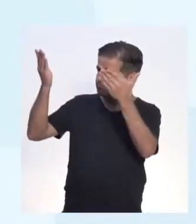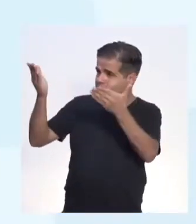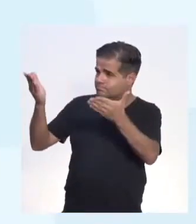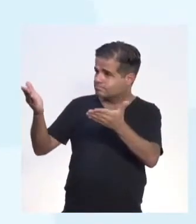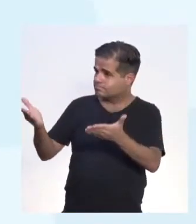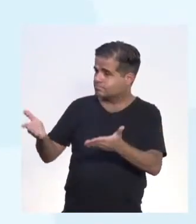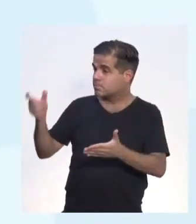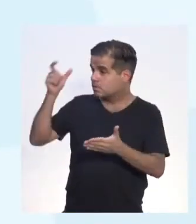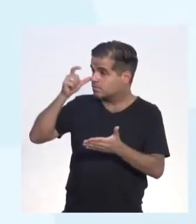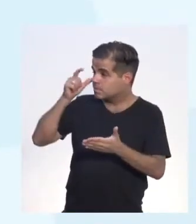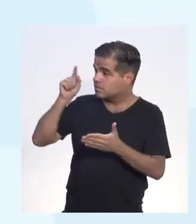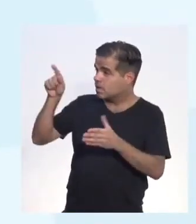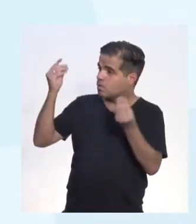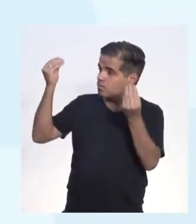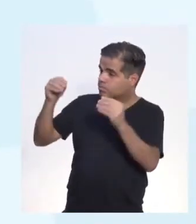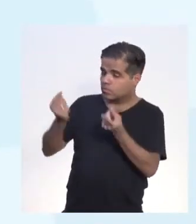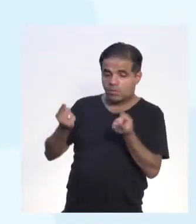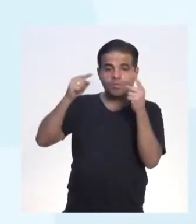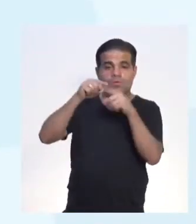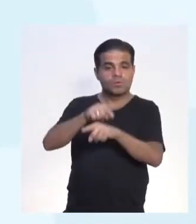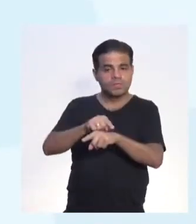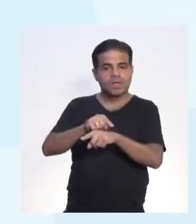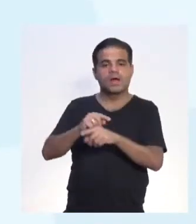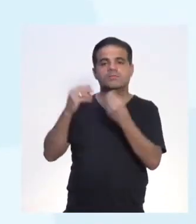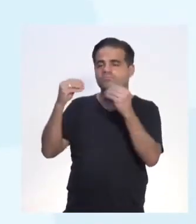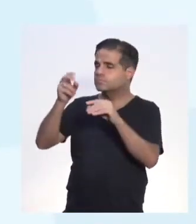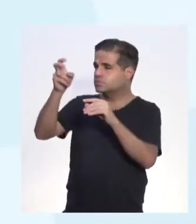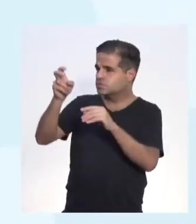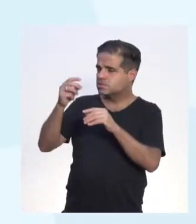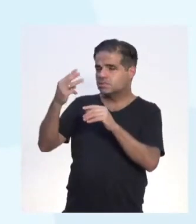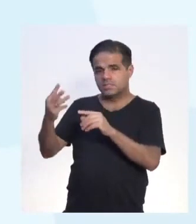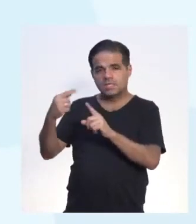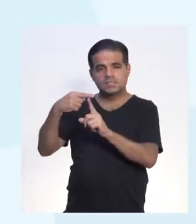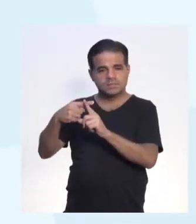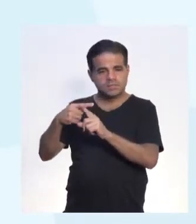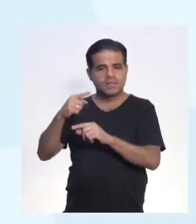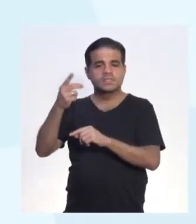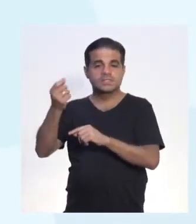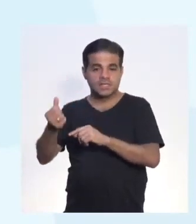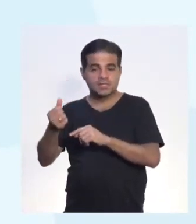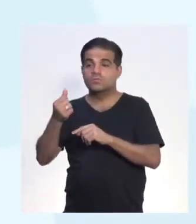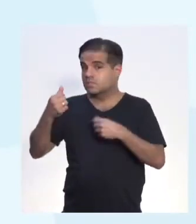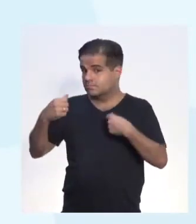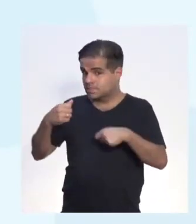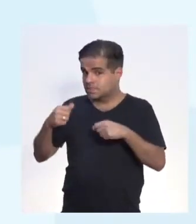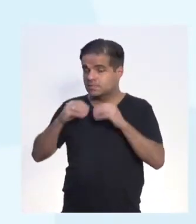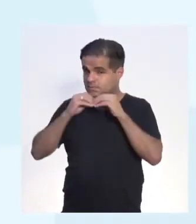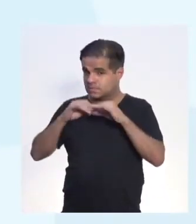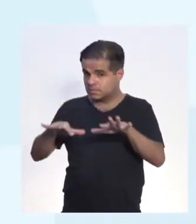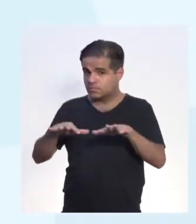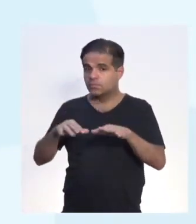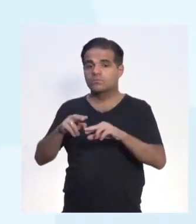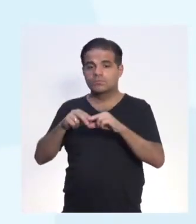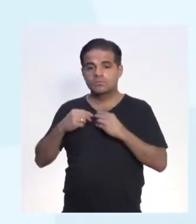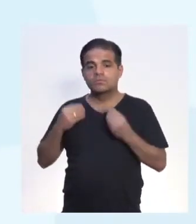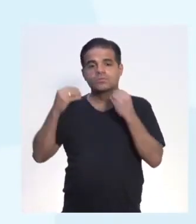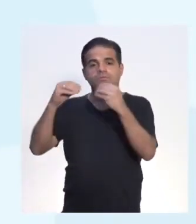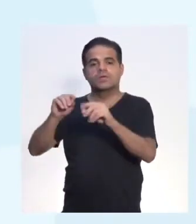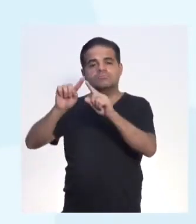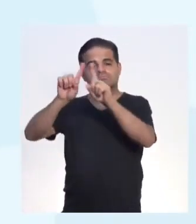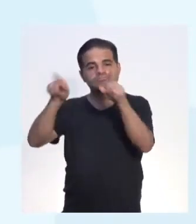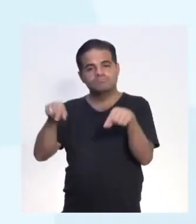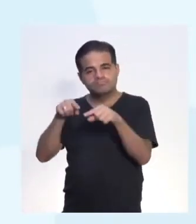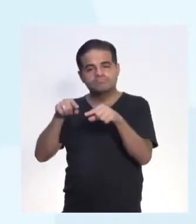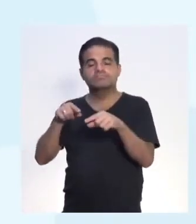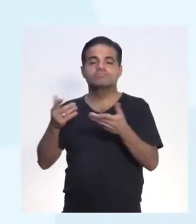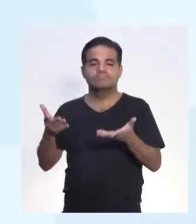Então, observem que lá eu coloquei ao contrário. Então, por x mais 3 vezes o 6. O 6 tem que ser distribuído, por isso que a gente coloca um